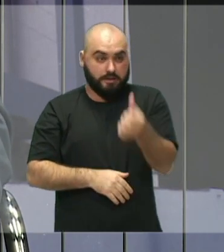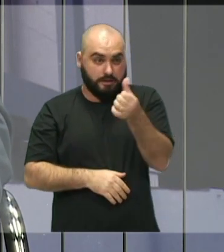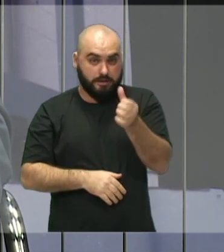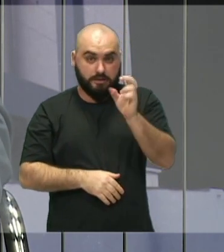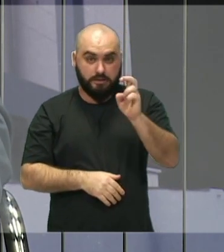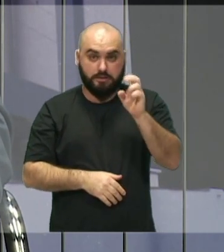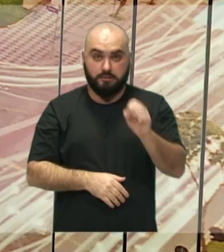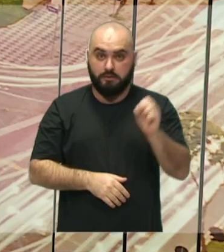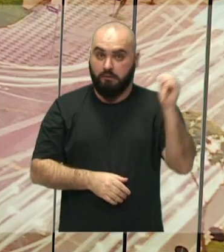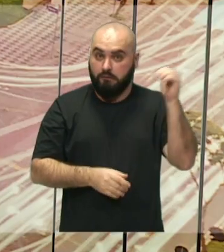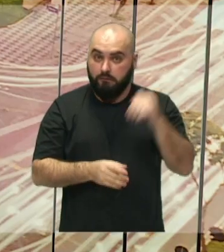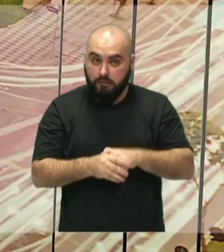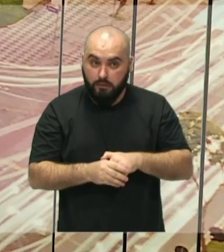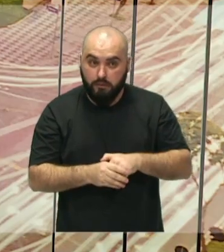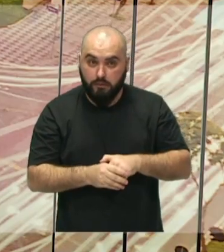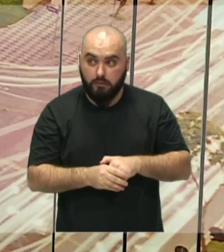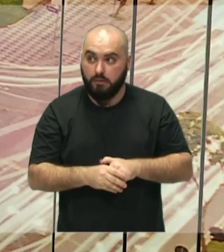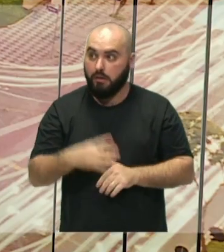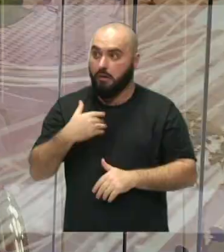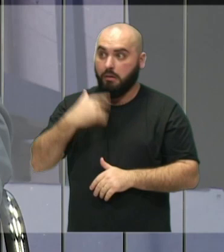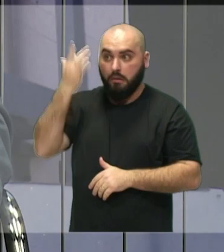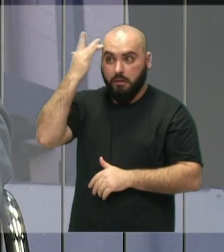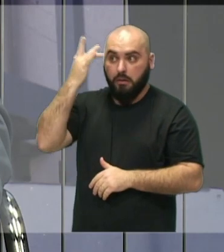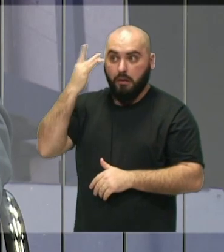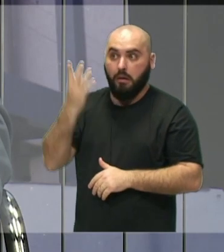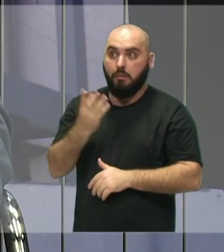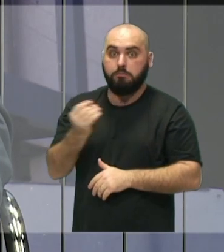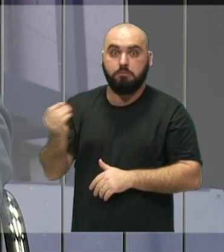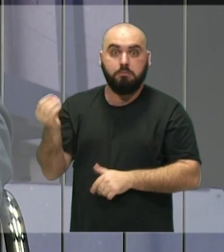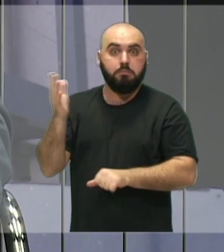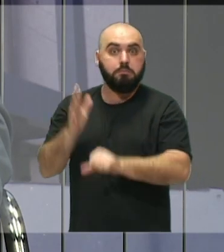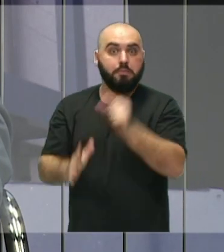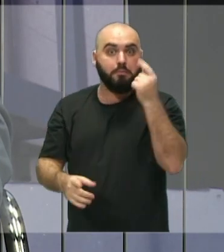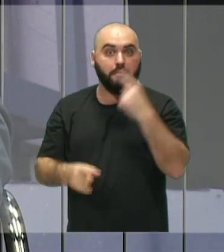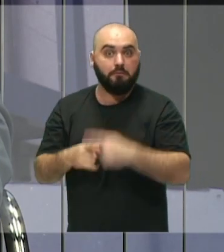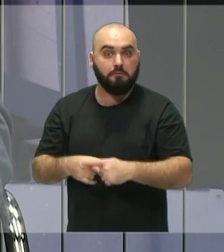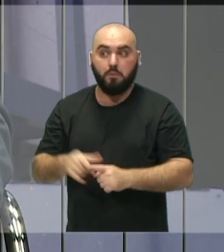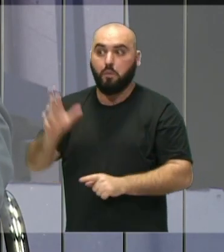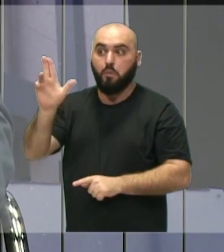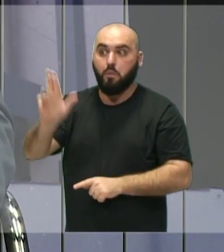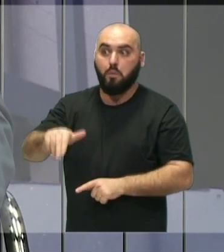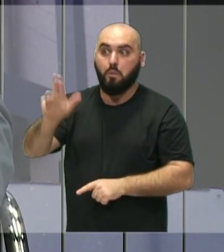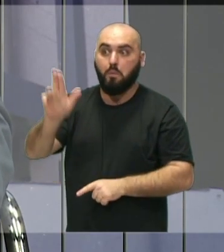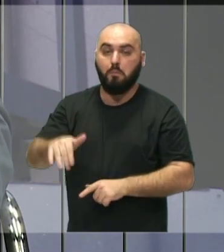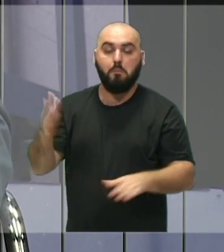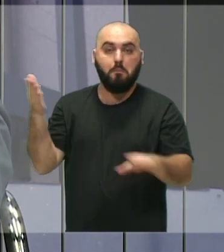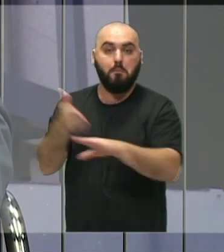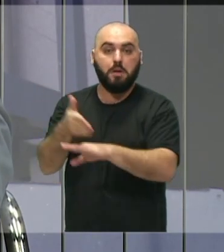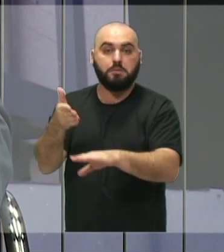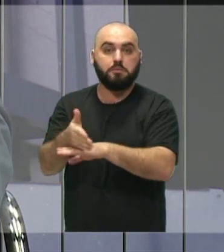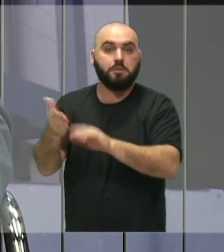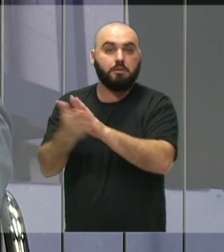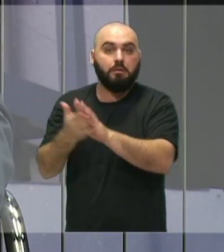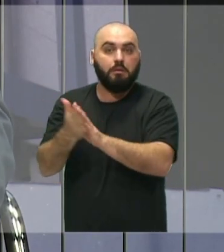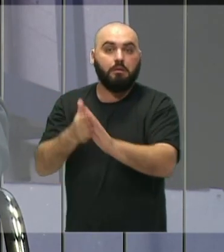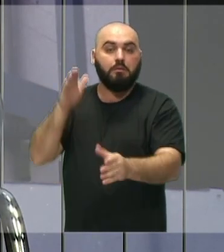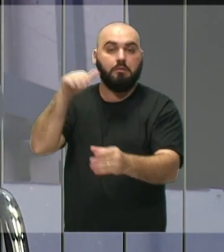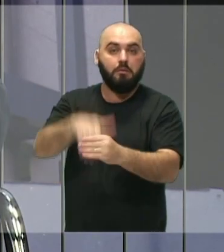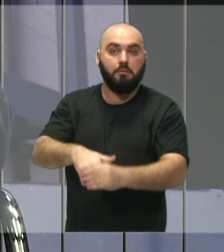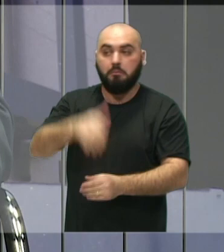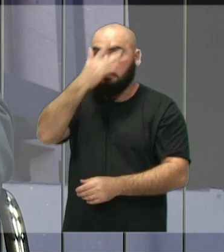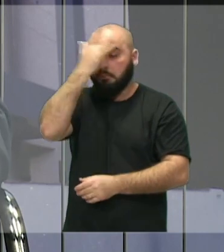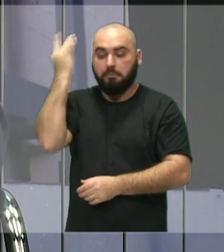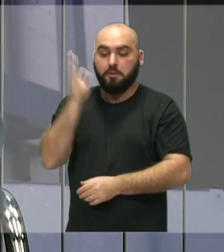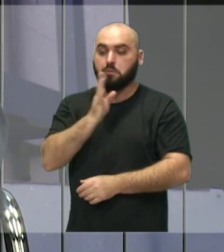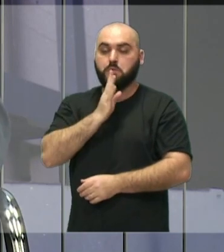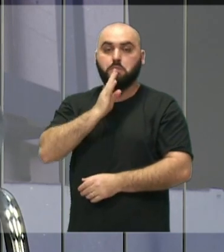votos. Eu até me surpreendeu que foi muito. Candidato pela primeira vez. Nunca tinha passado por um processo eleitoral. As pessoas não